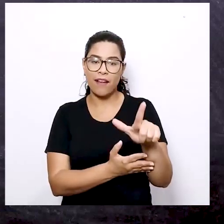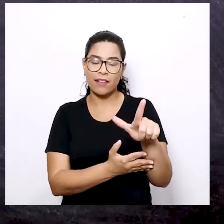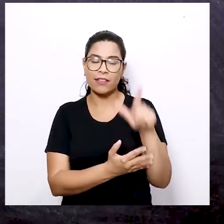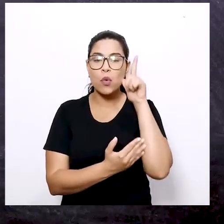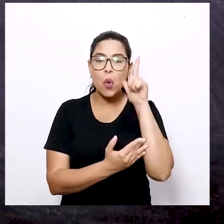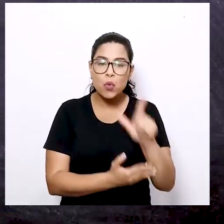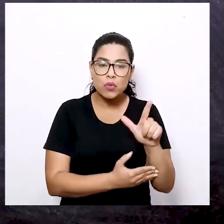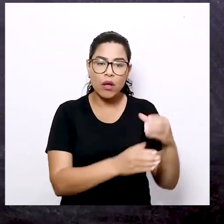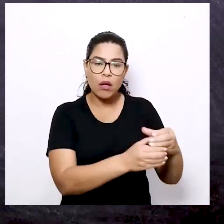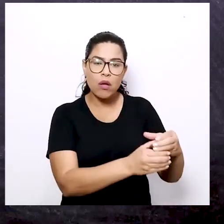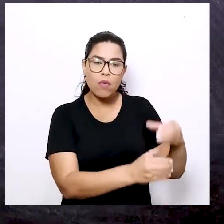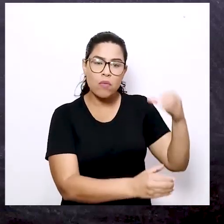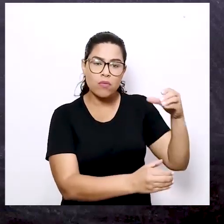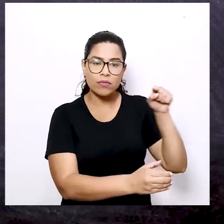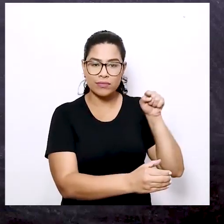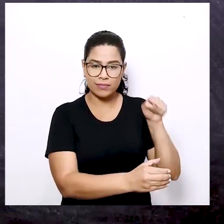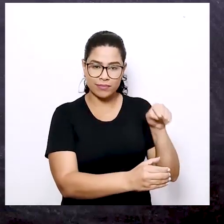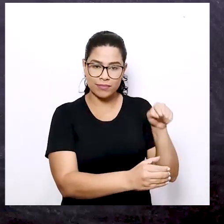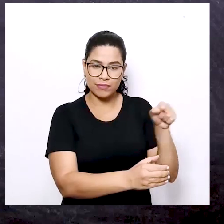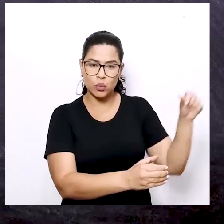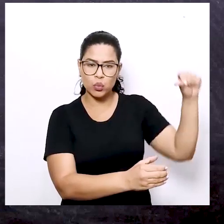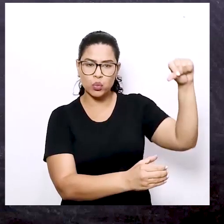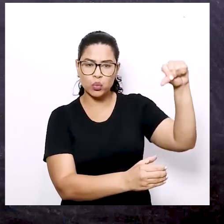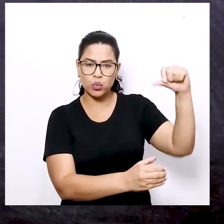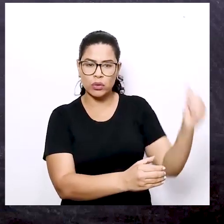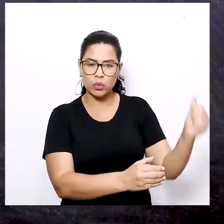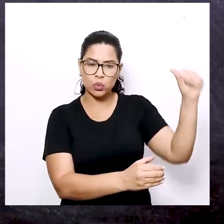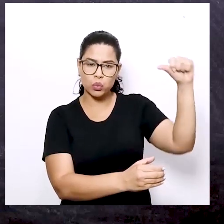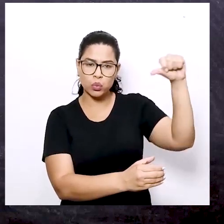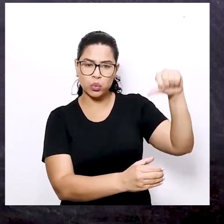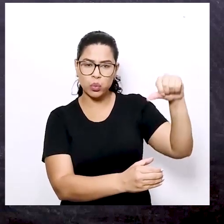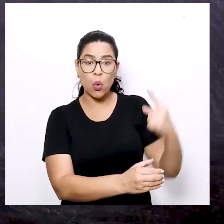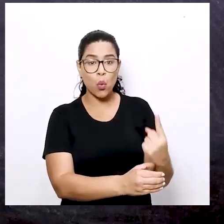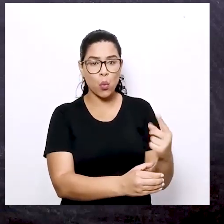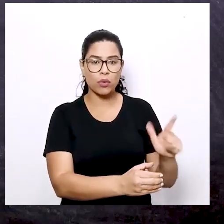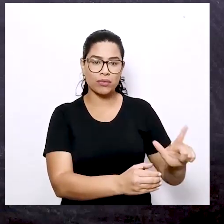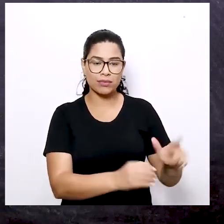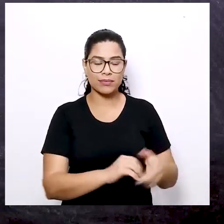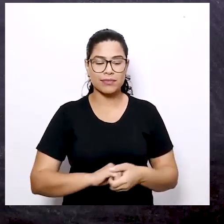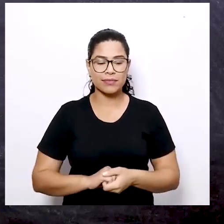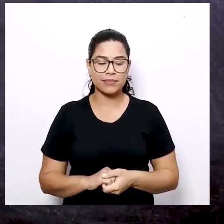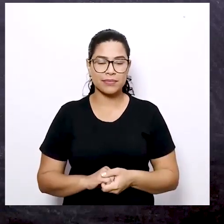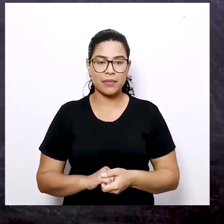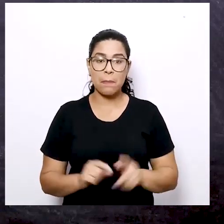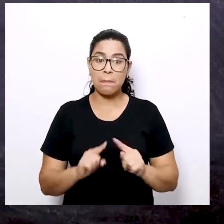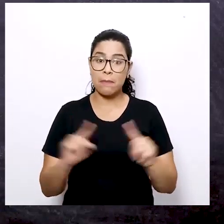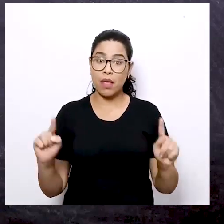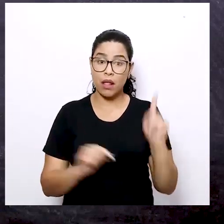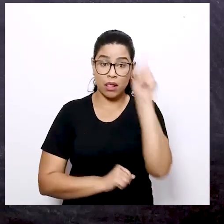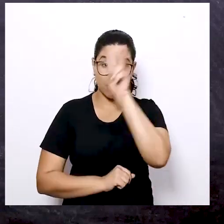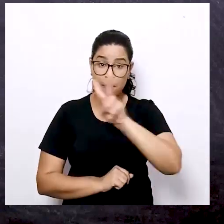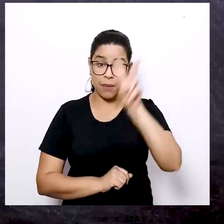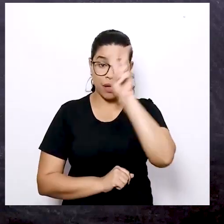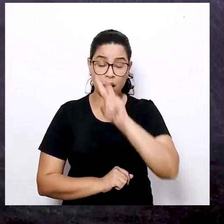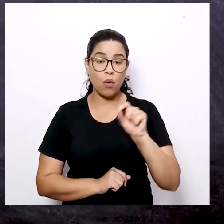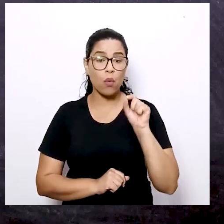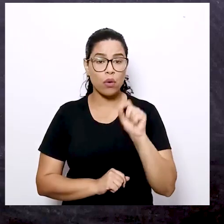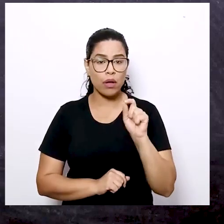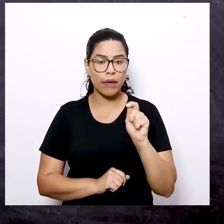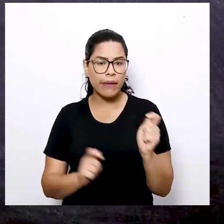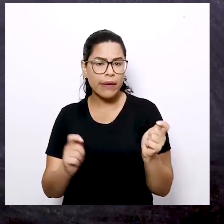litro. Isso, nós veremos isso daqui a pouquinho num outro vídeo. Mas o que temos que lembrar que então